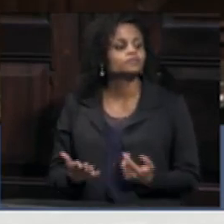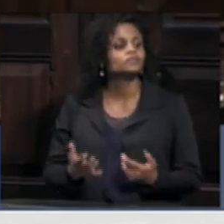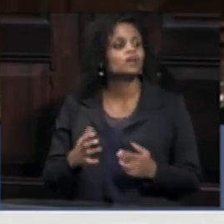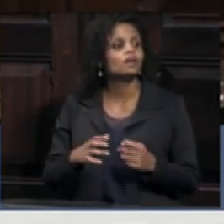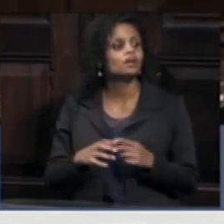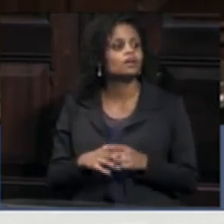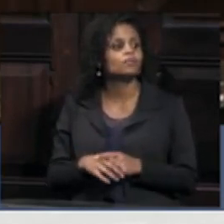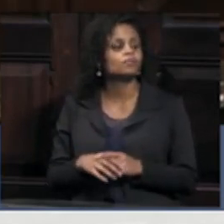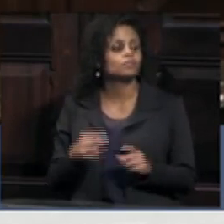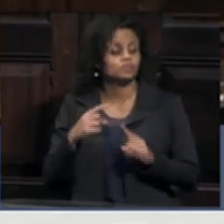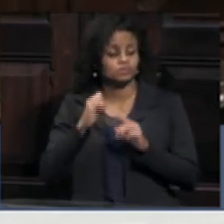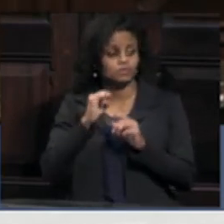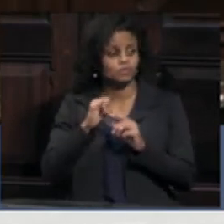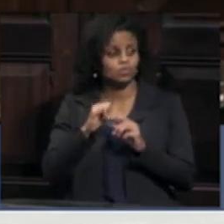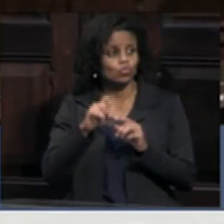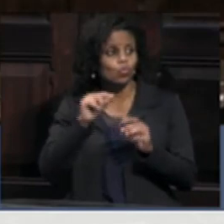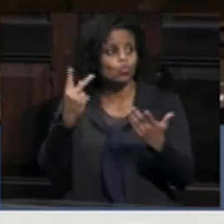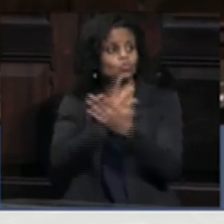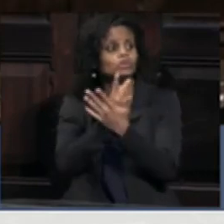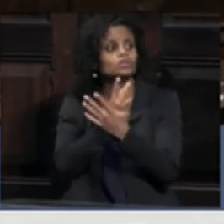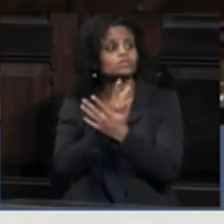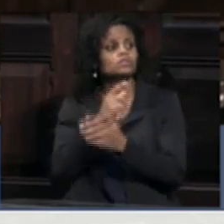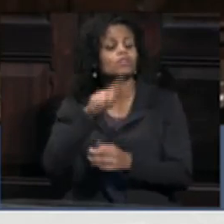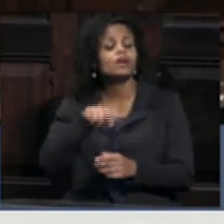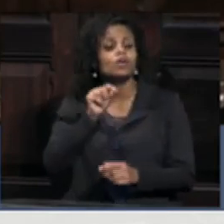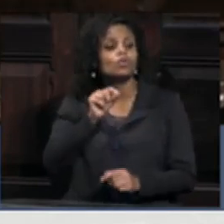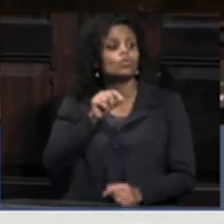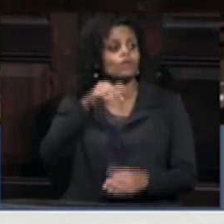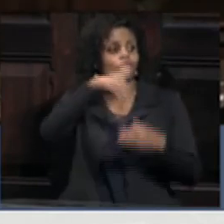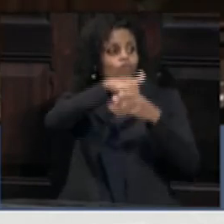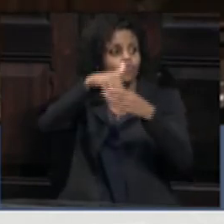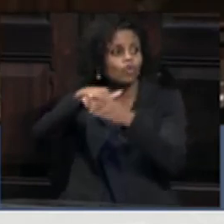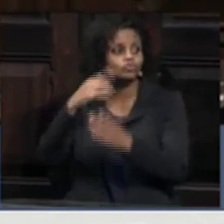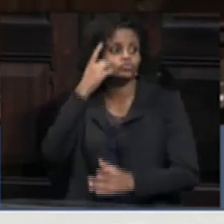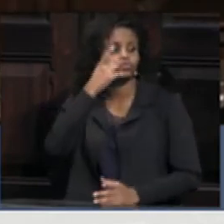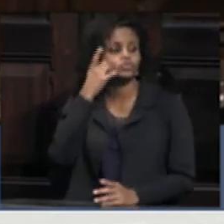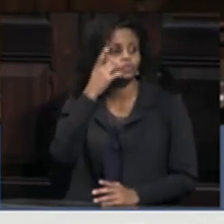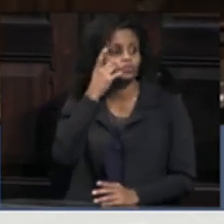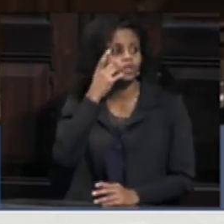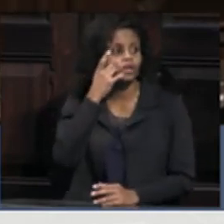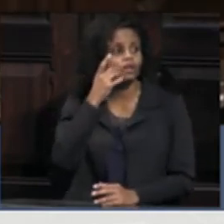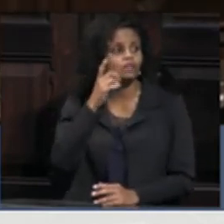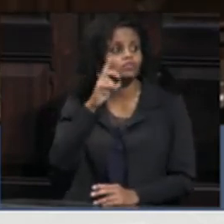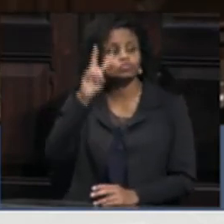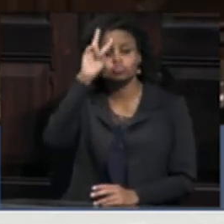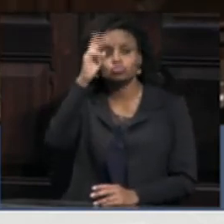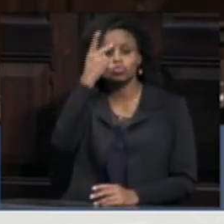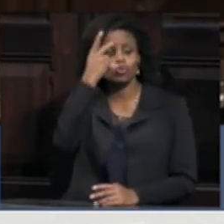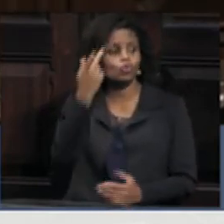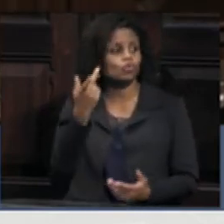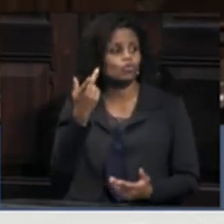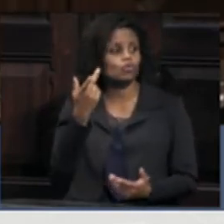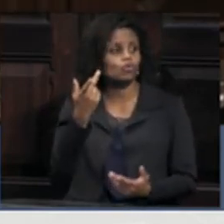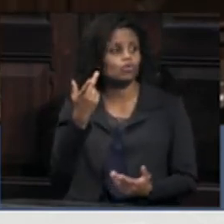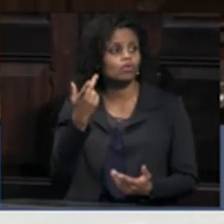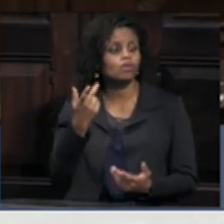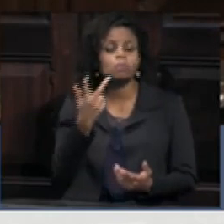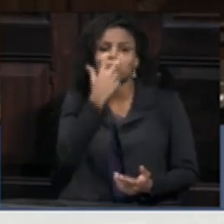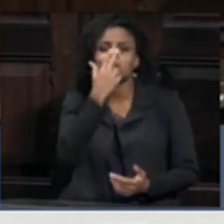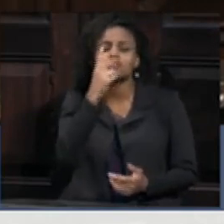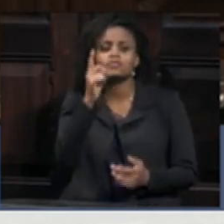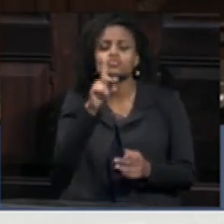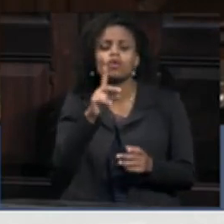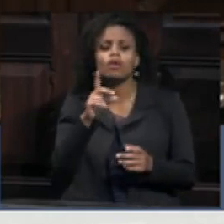desmoralização ainda a esta casa, é que o voto de muitos deputados naquela votação antes da eleição teria sido um voto eleitoreiro.